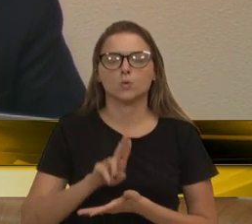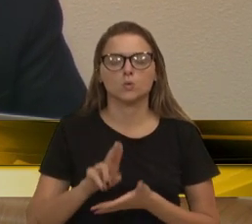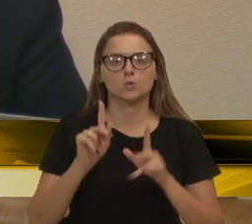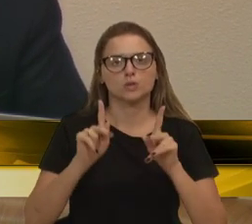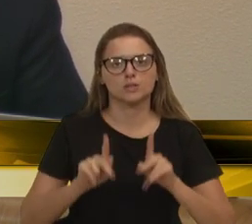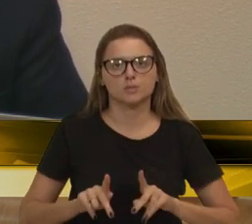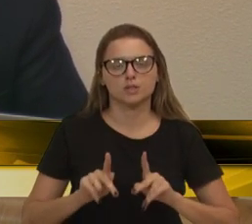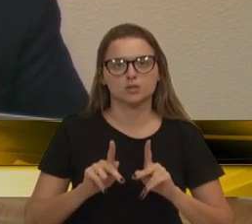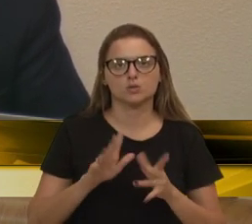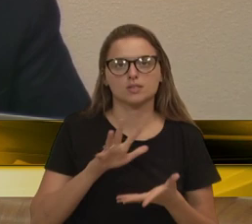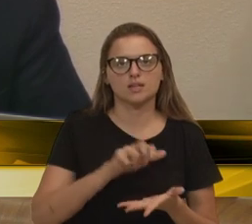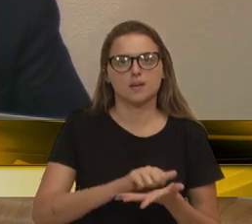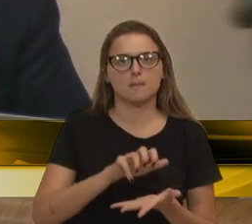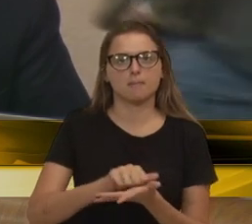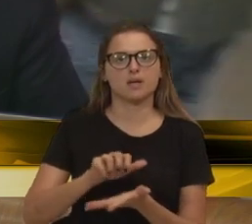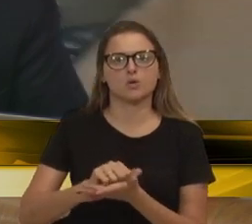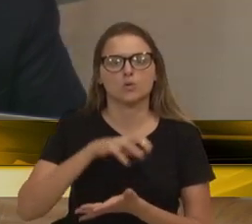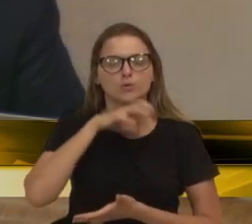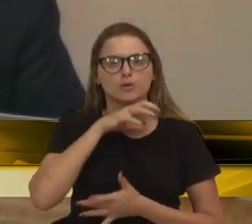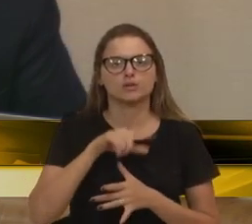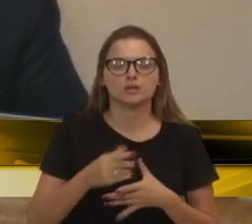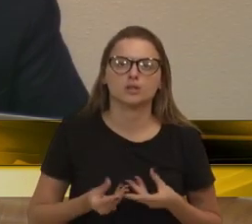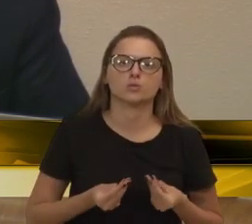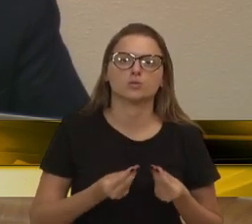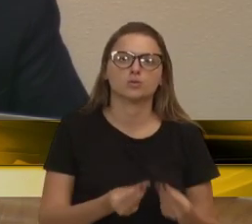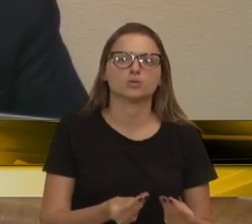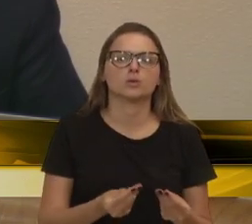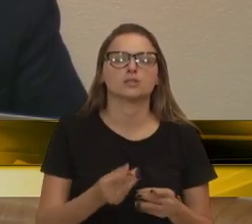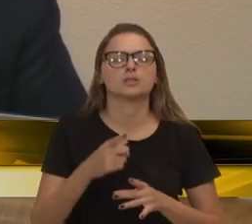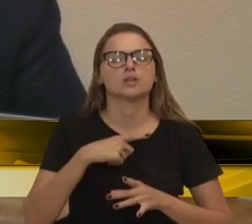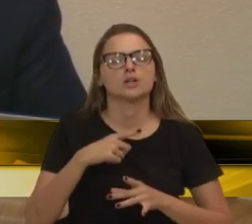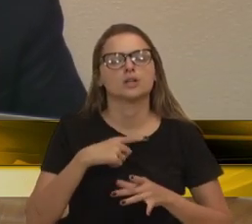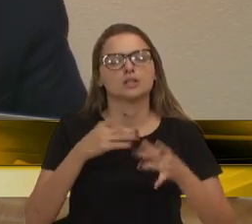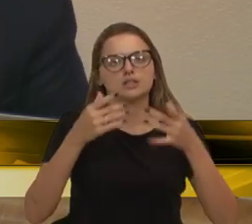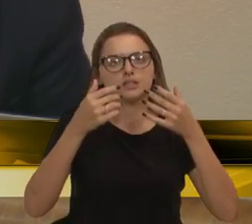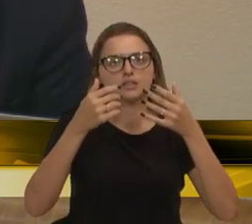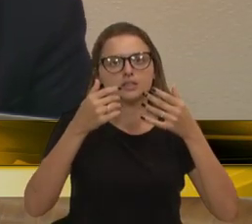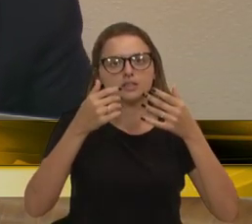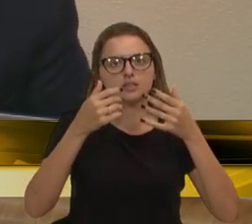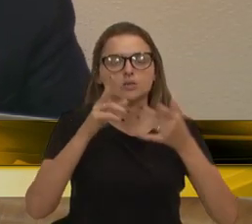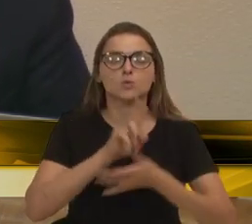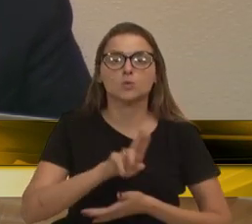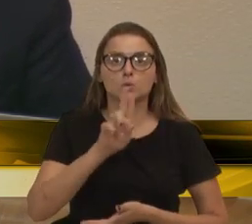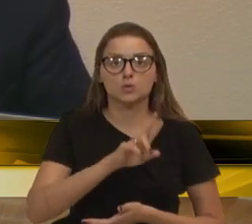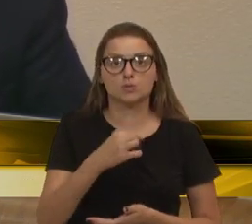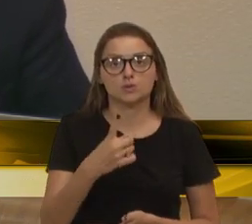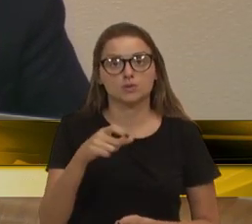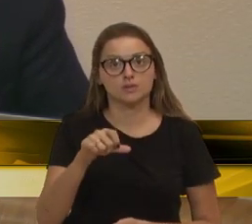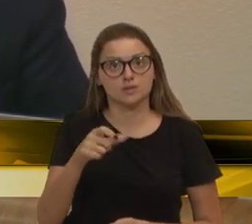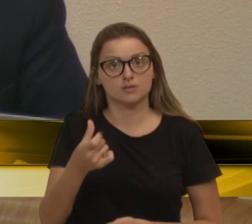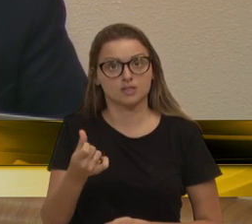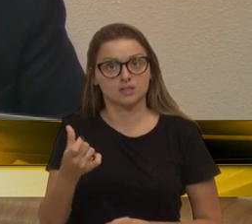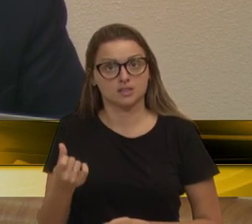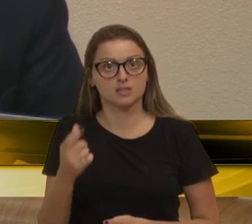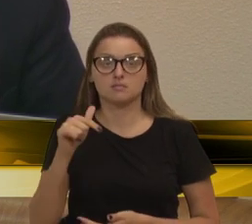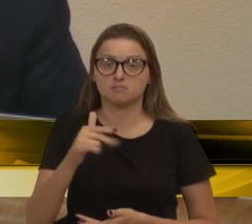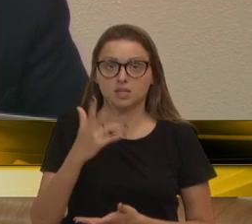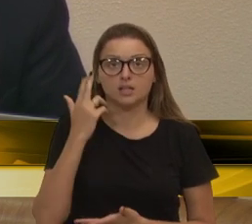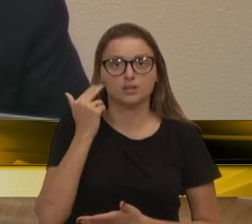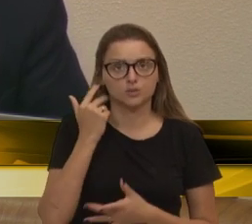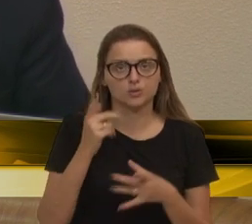invasores, descumprindo os termos da doação celebrada nos idos do ano de 1966. Diante disso, é